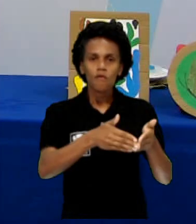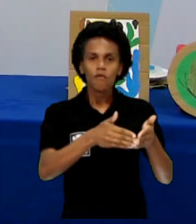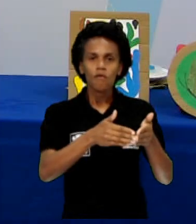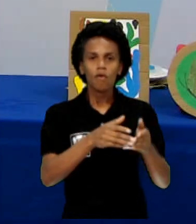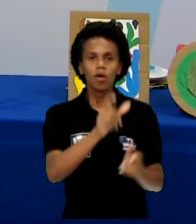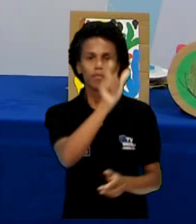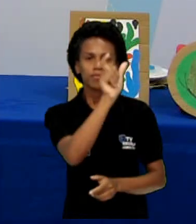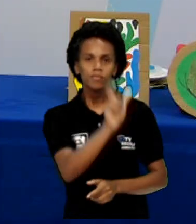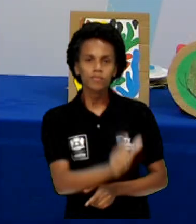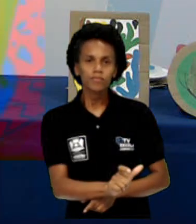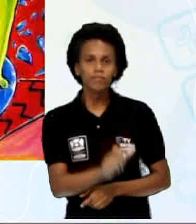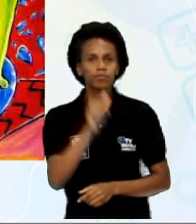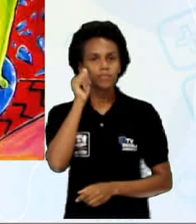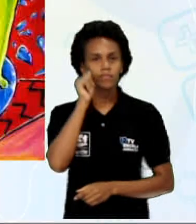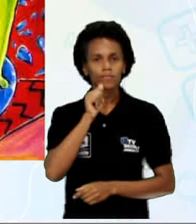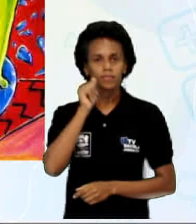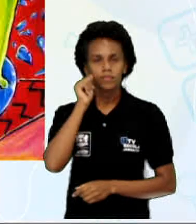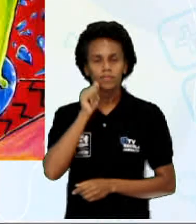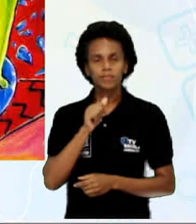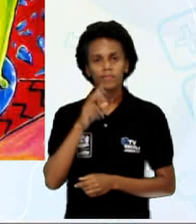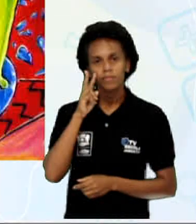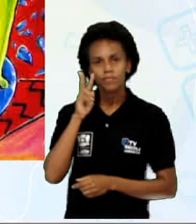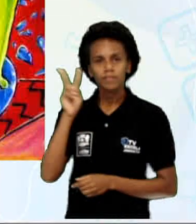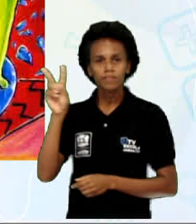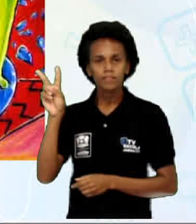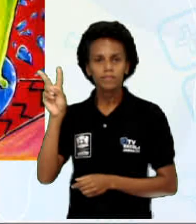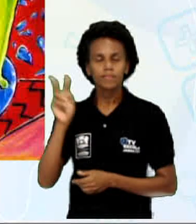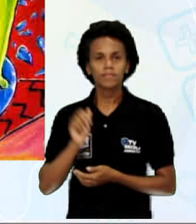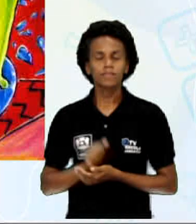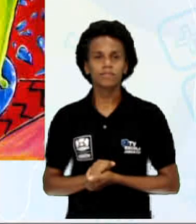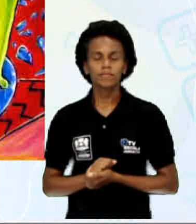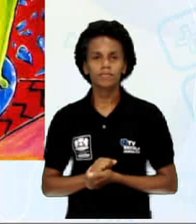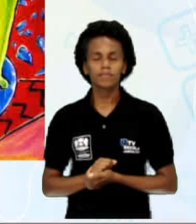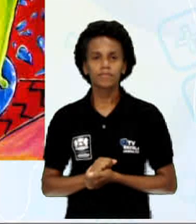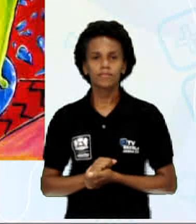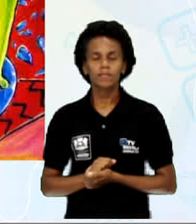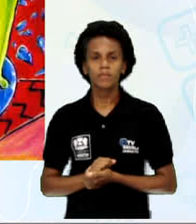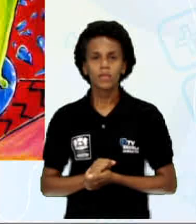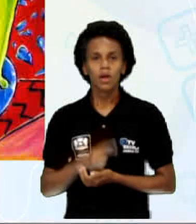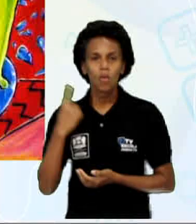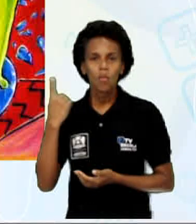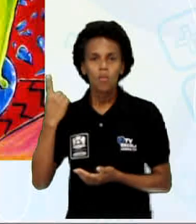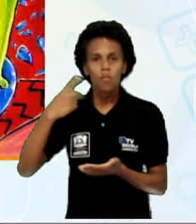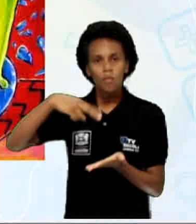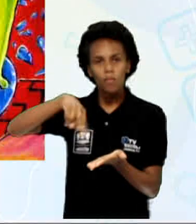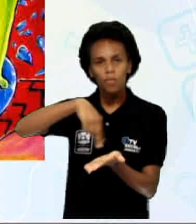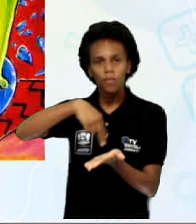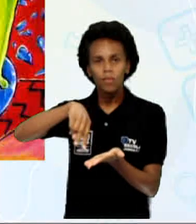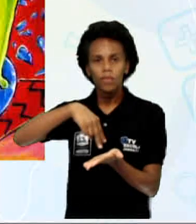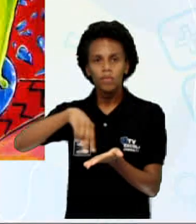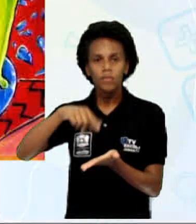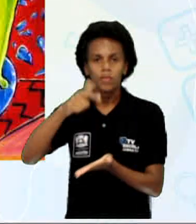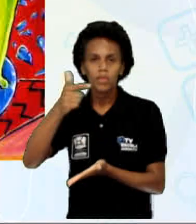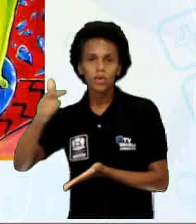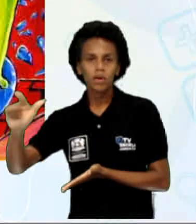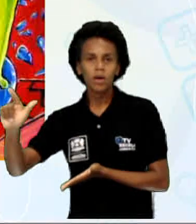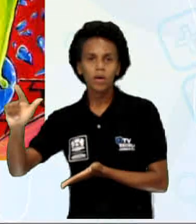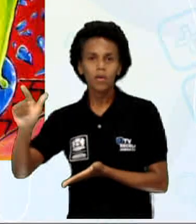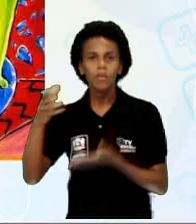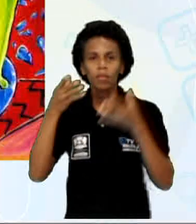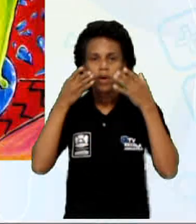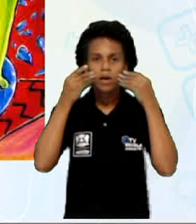a gente vê aqui duas obras de Matisse, uma é a dança e a outra é o gato com